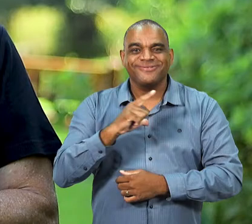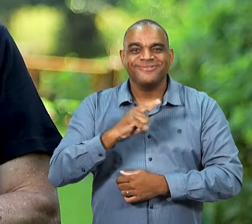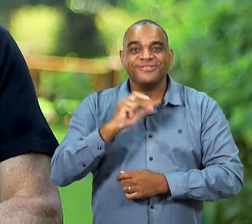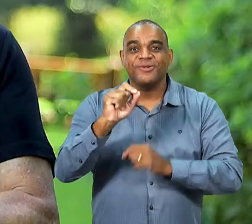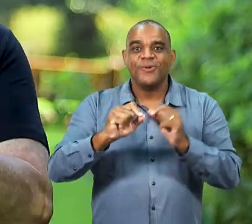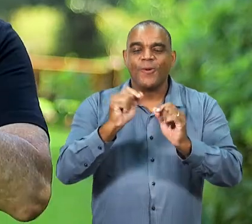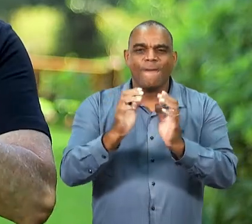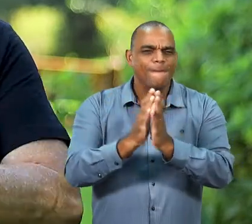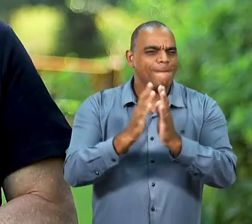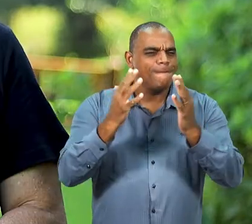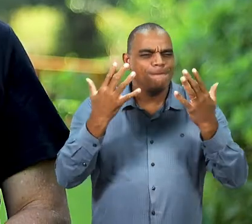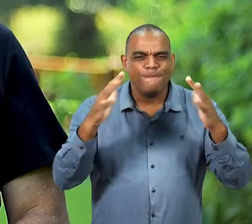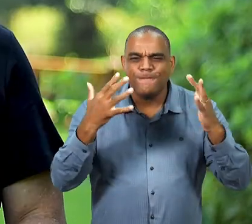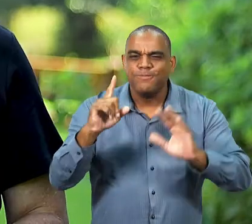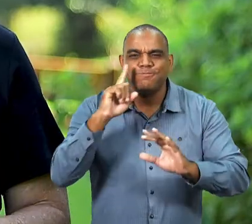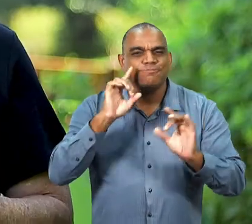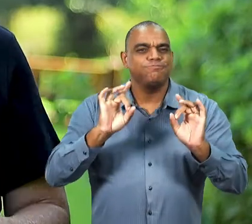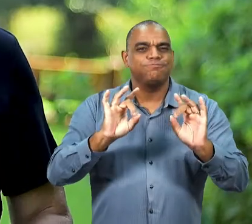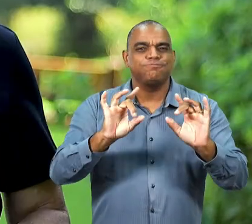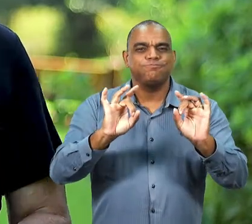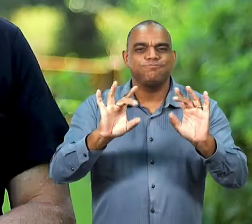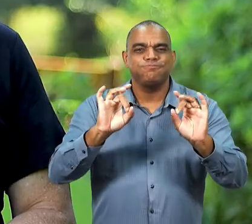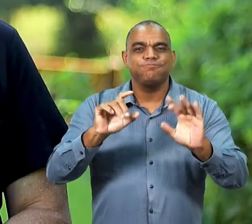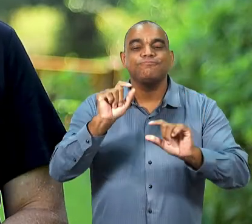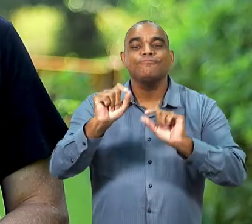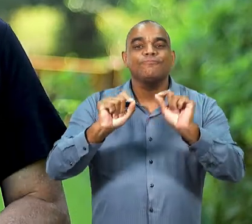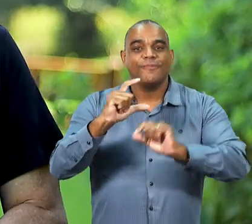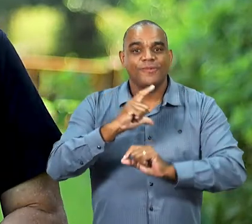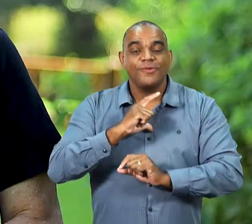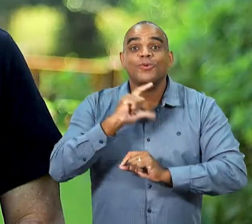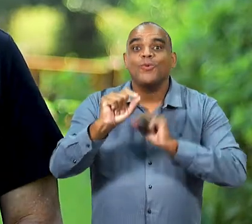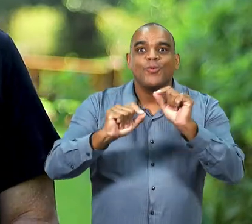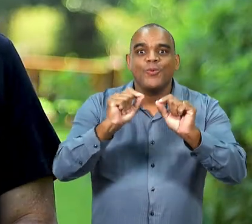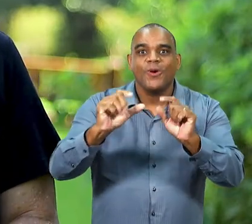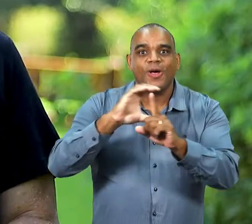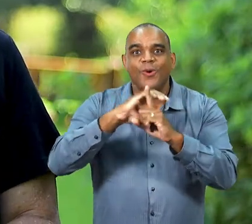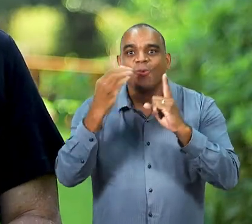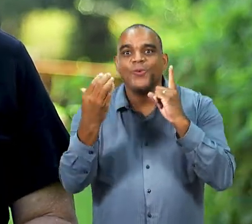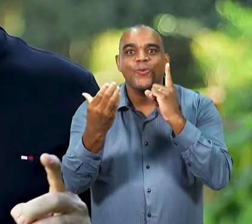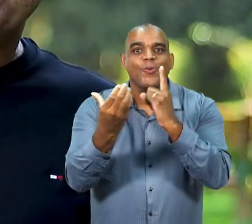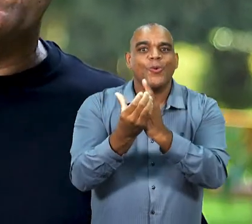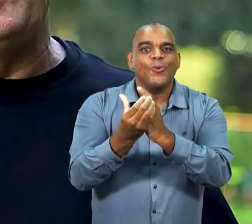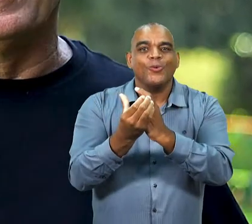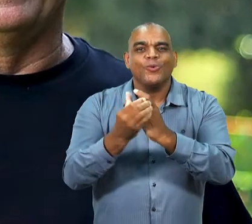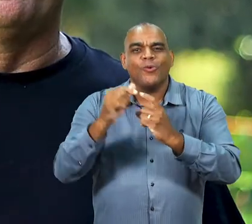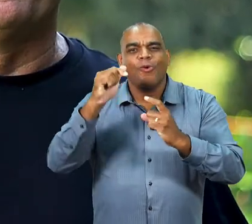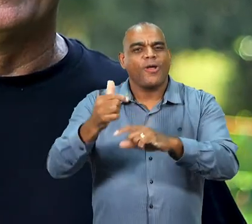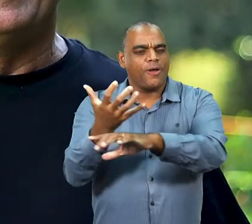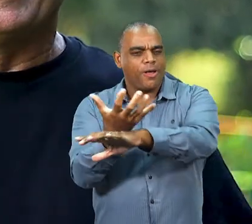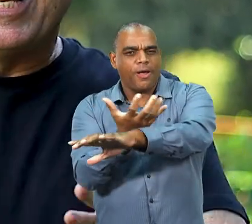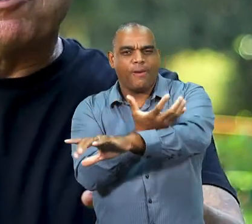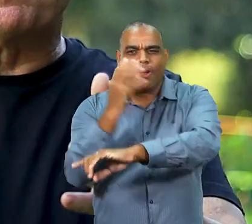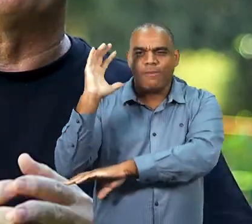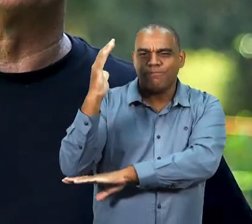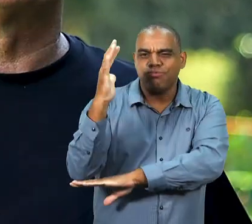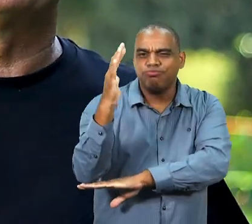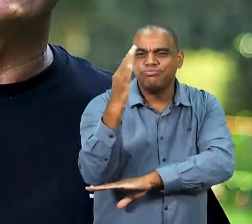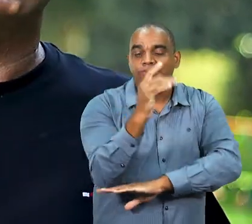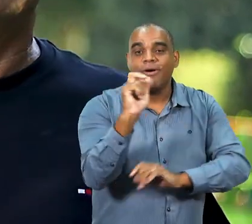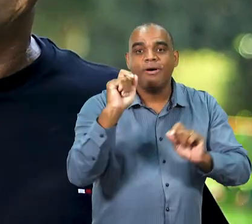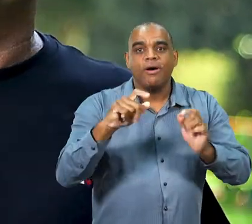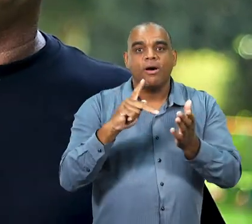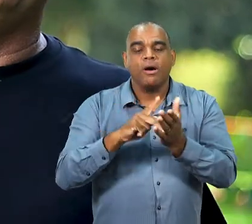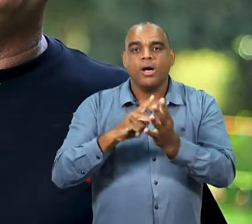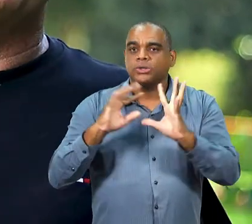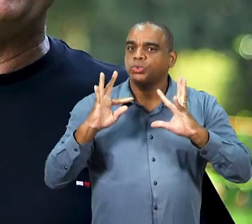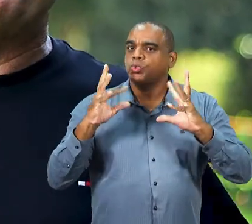igreja. E para comemorar essa data tão importante, realizaremos mais uma vez o Viva Vila. Queremos